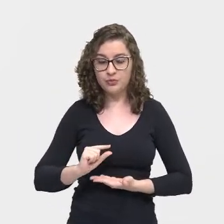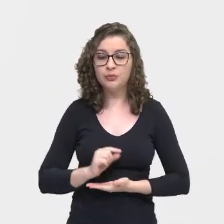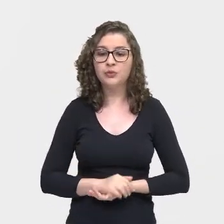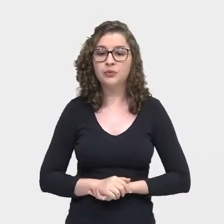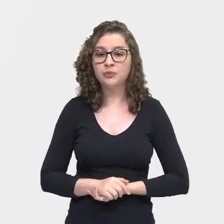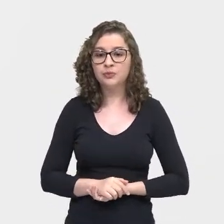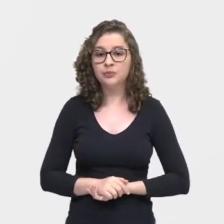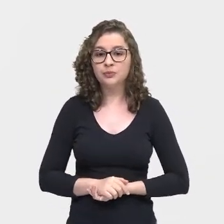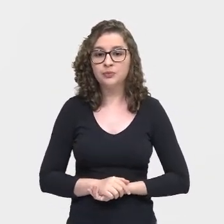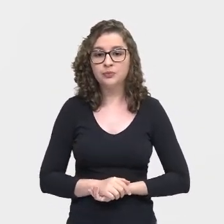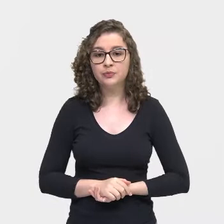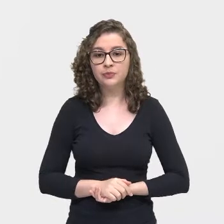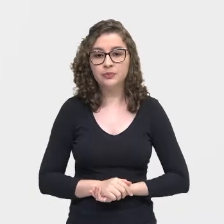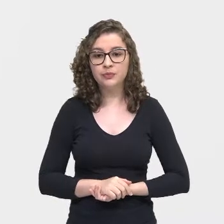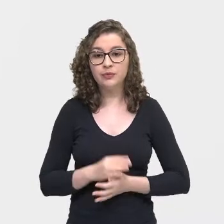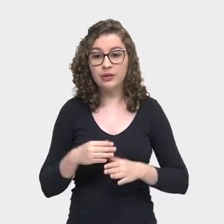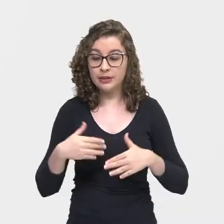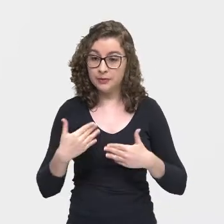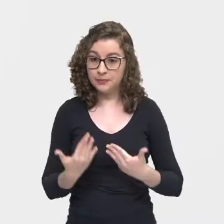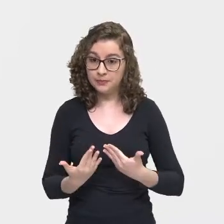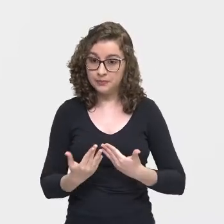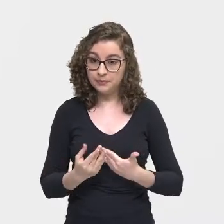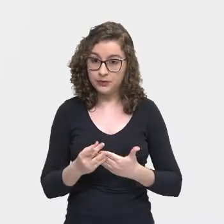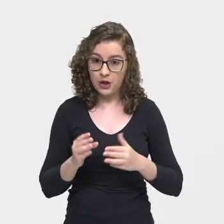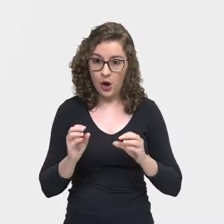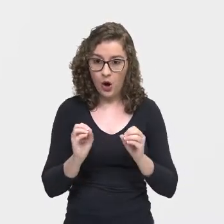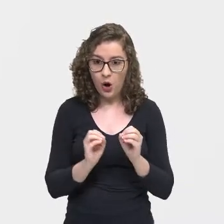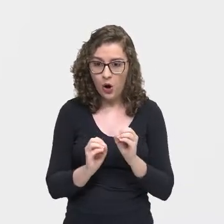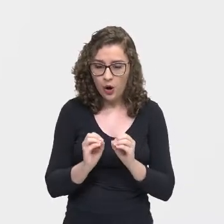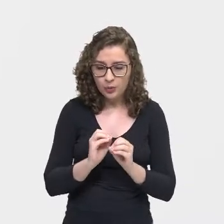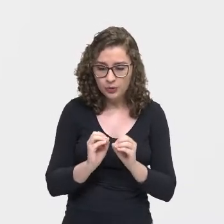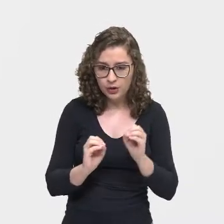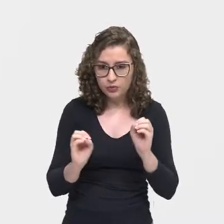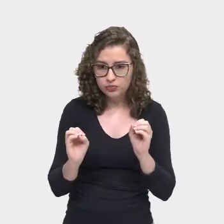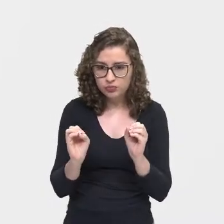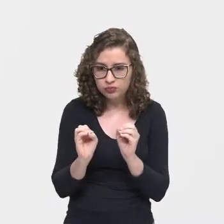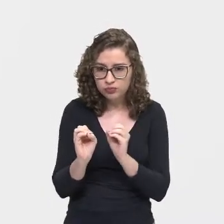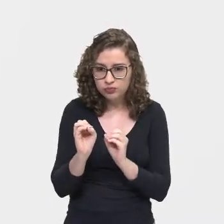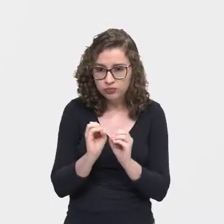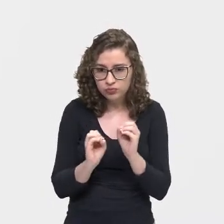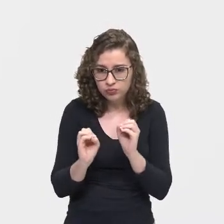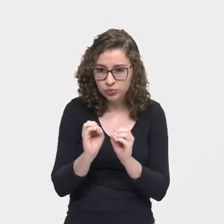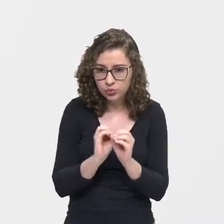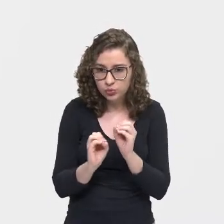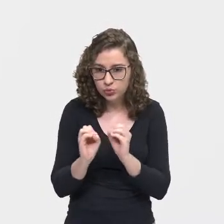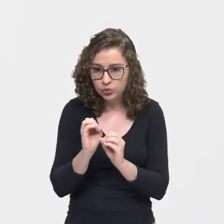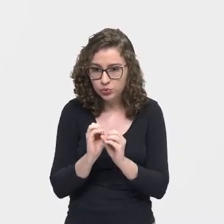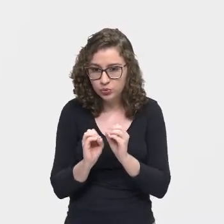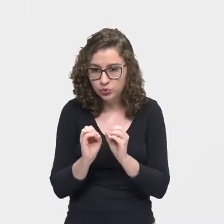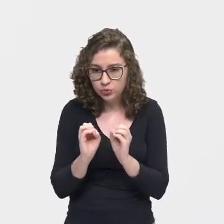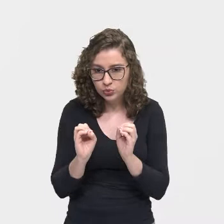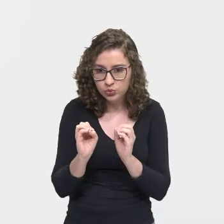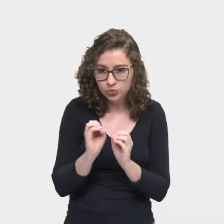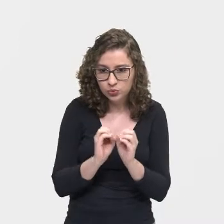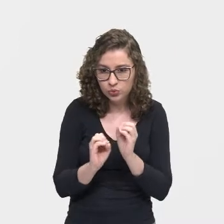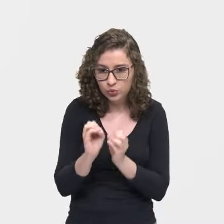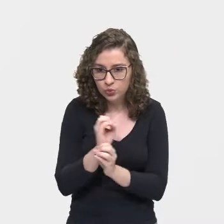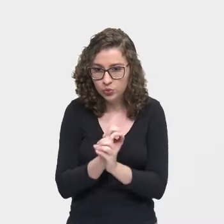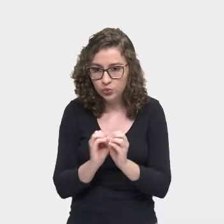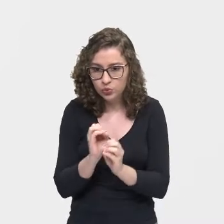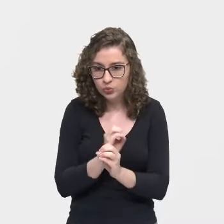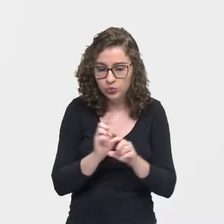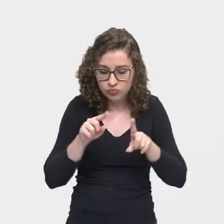pouco. Desta forma, aumenta a concentração dos reagentes. As moléculas tendem a se